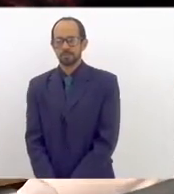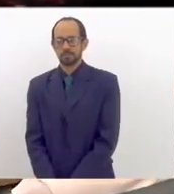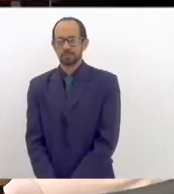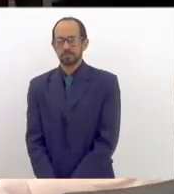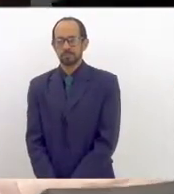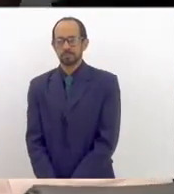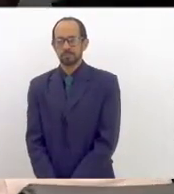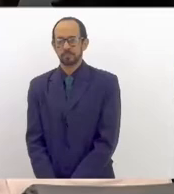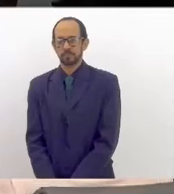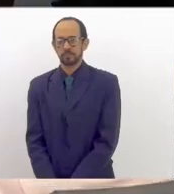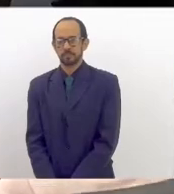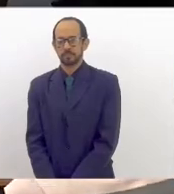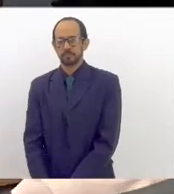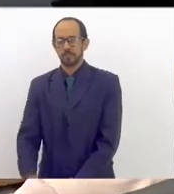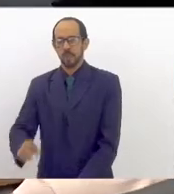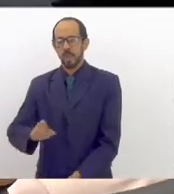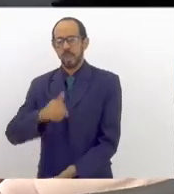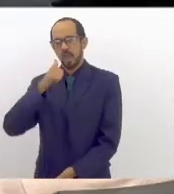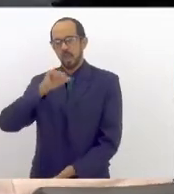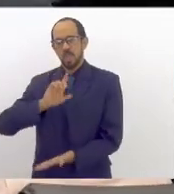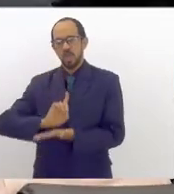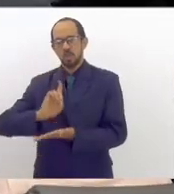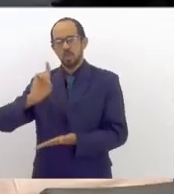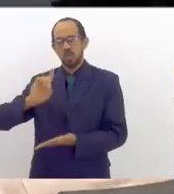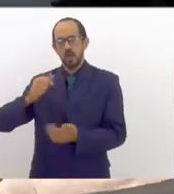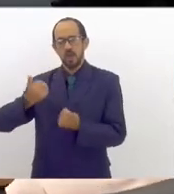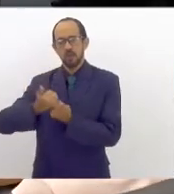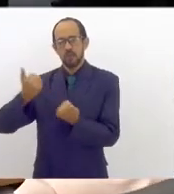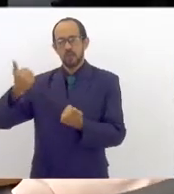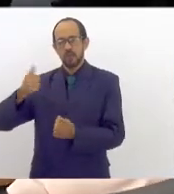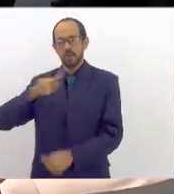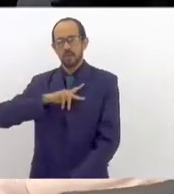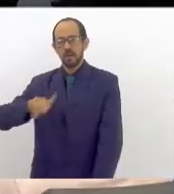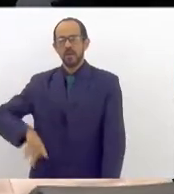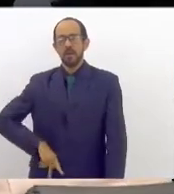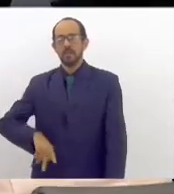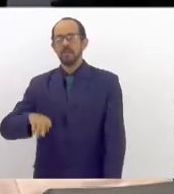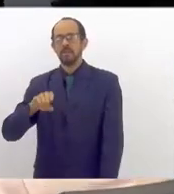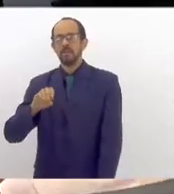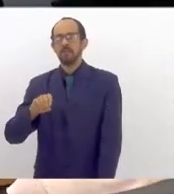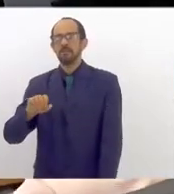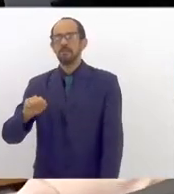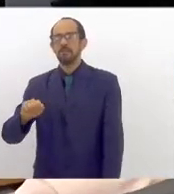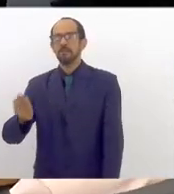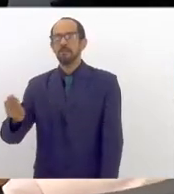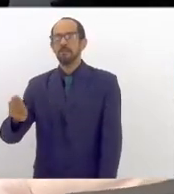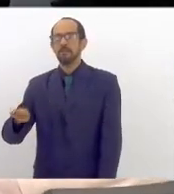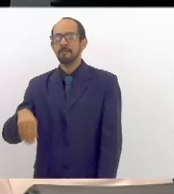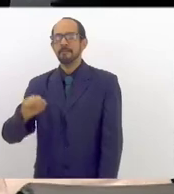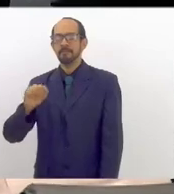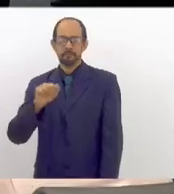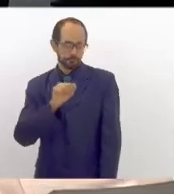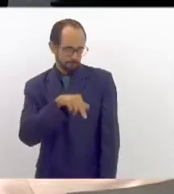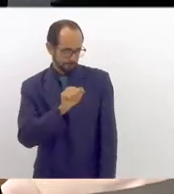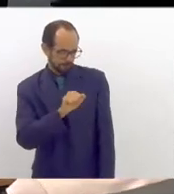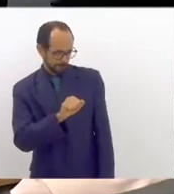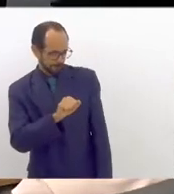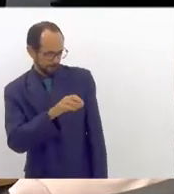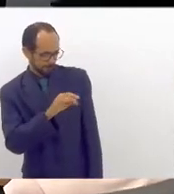vo chamado doutora vice-presidente da OAB Ana Maria Ana Tereza Basílio